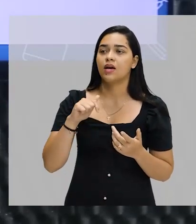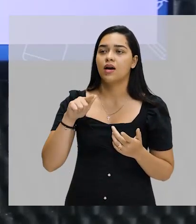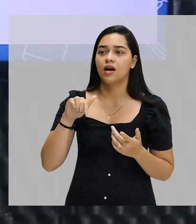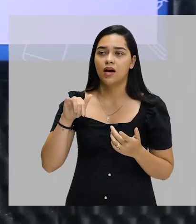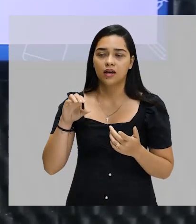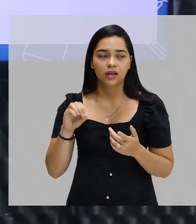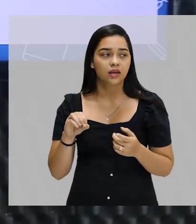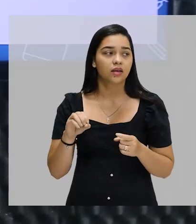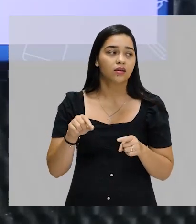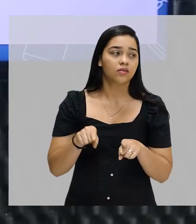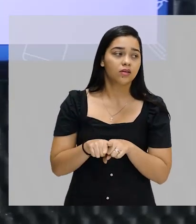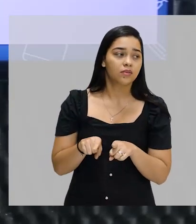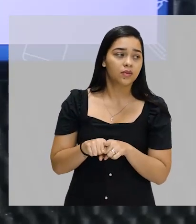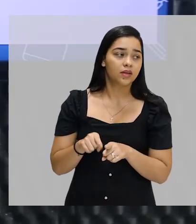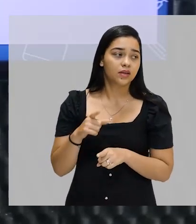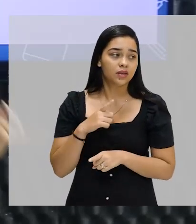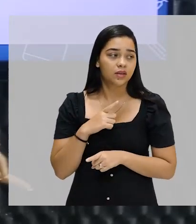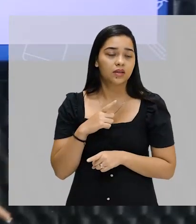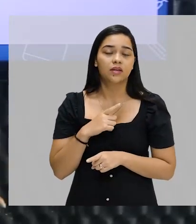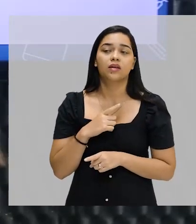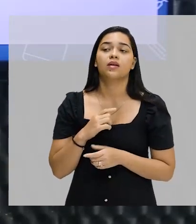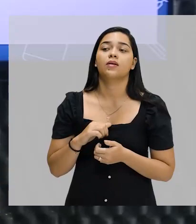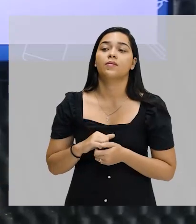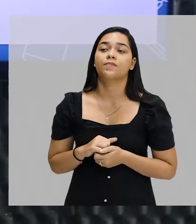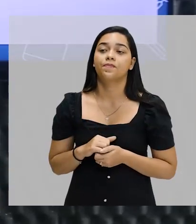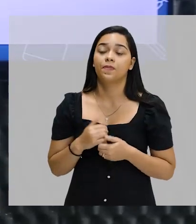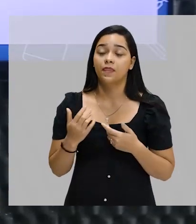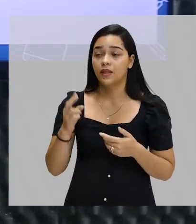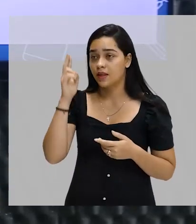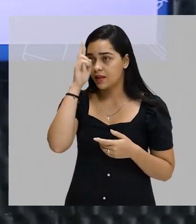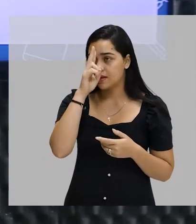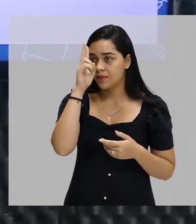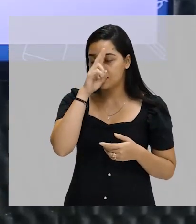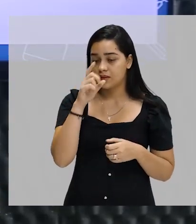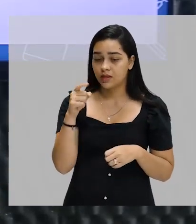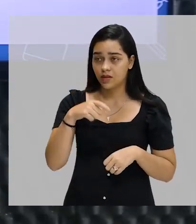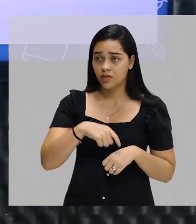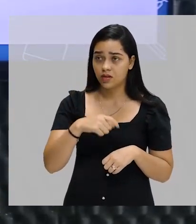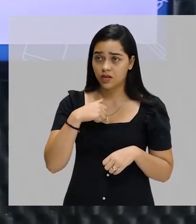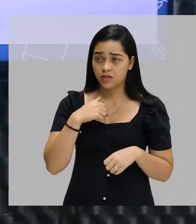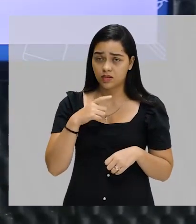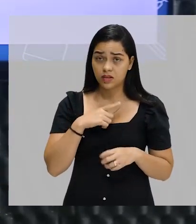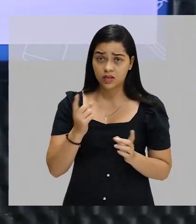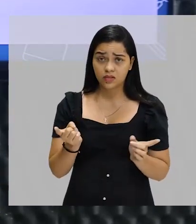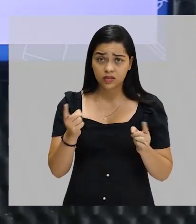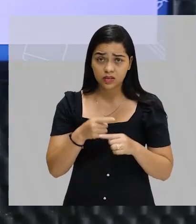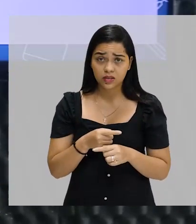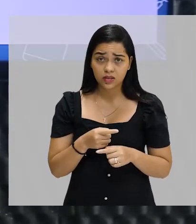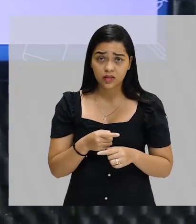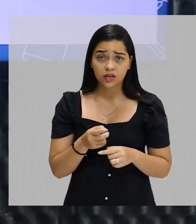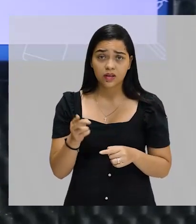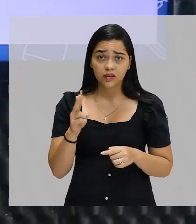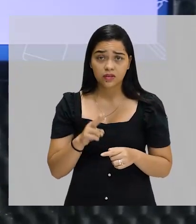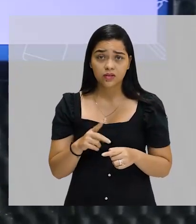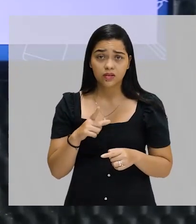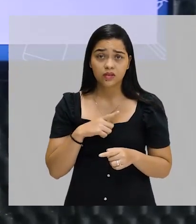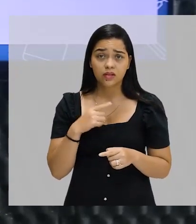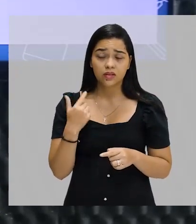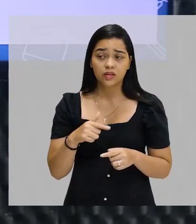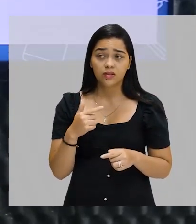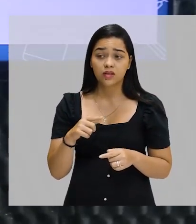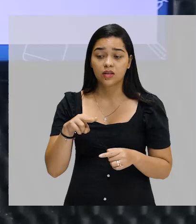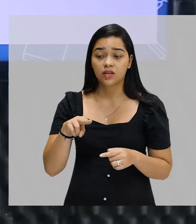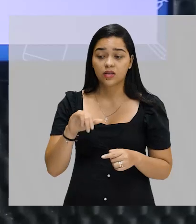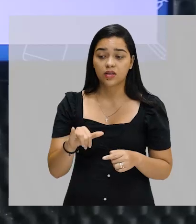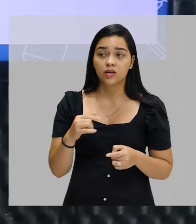aquilo. No craseado, mais aquele dá aquele. E lembrando que na hora de eu fazer essa contração, repetindo, não existe